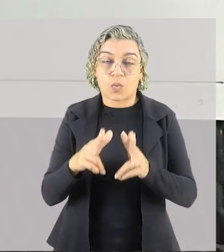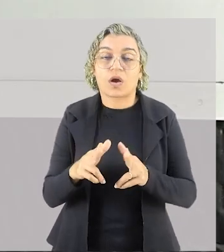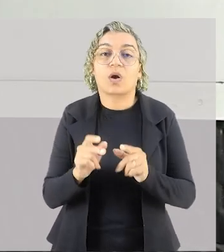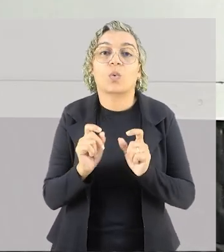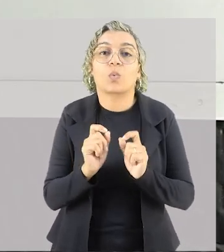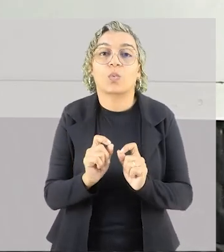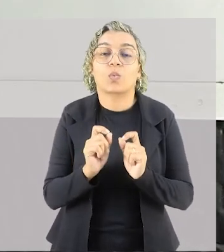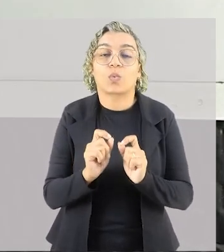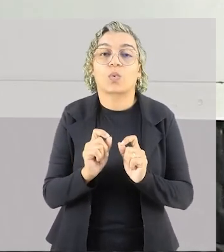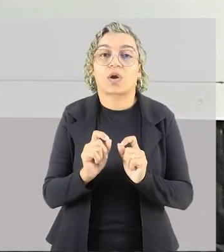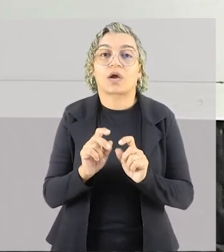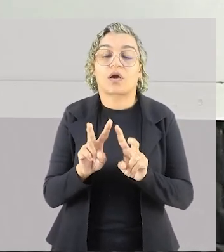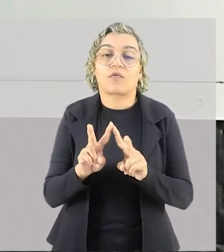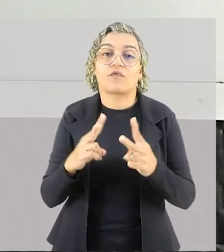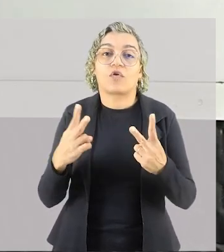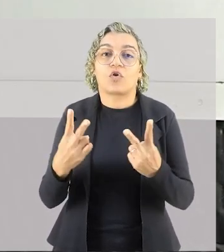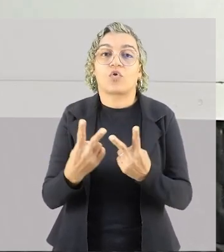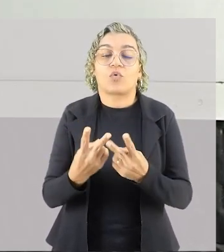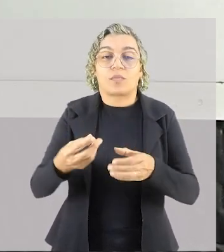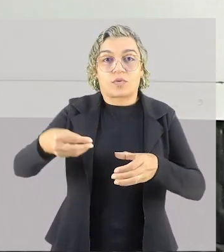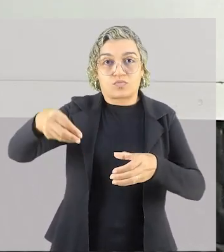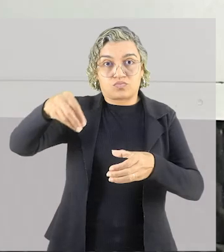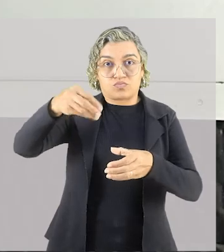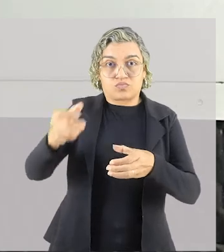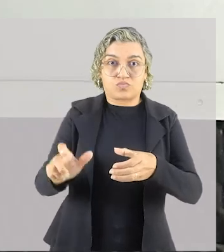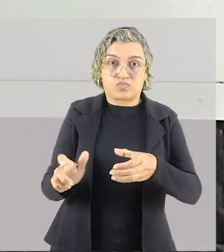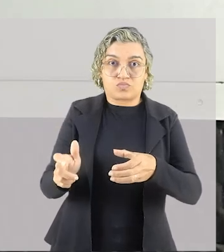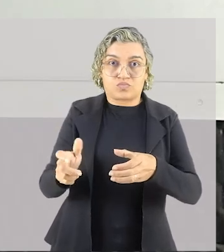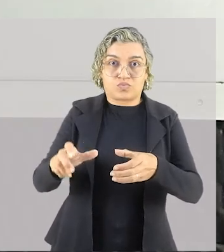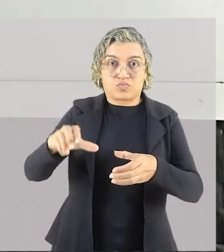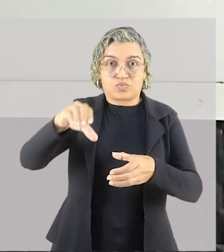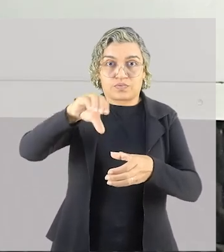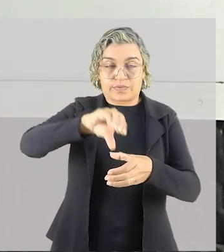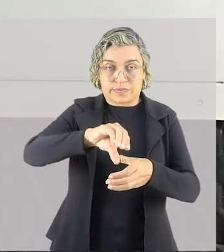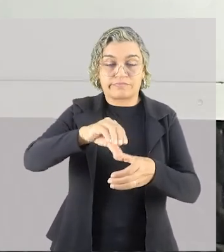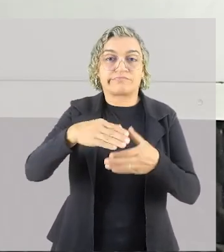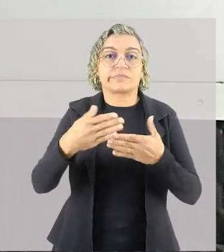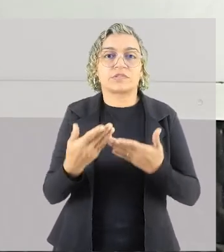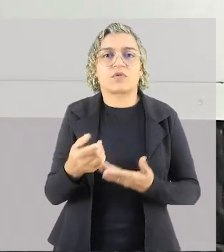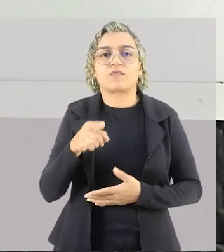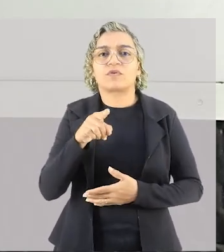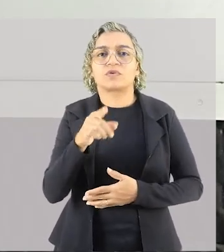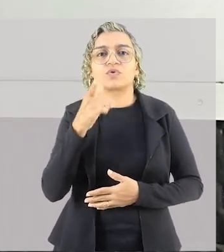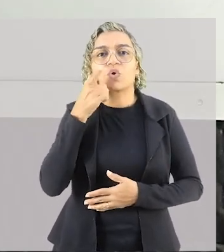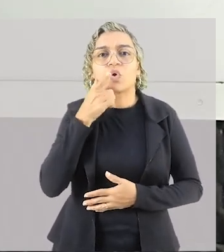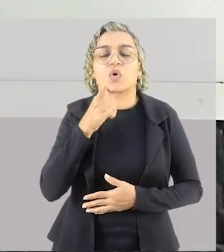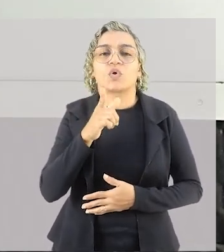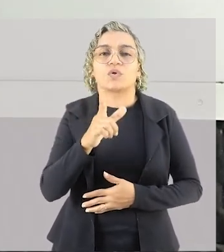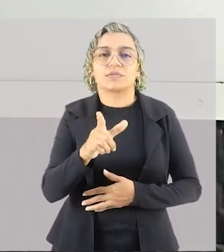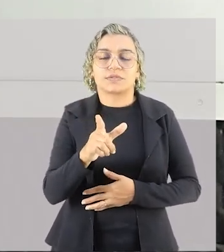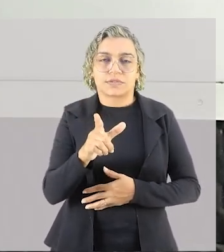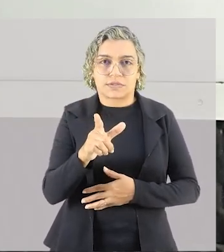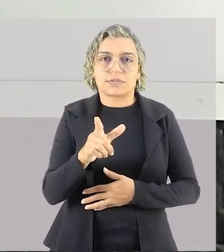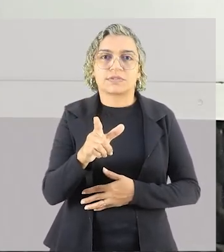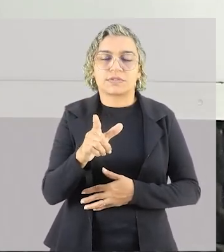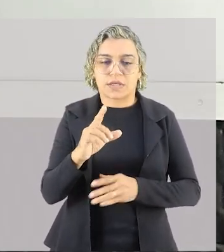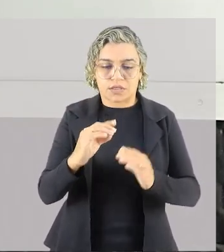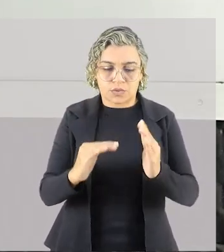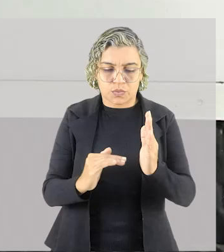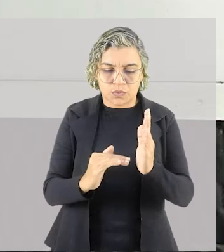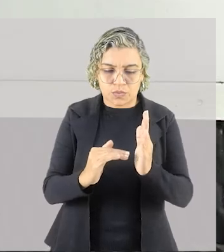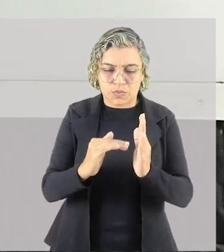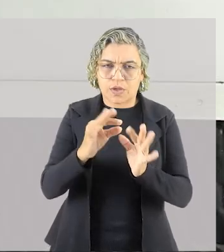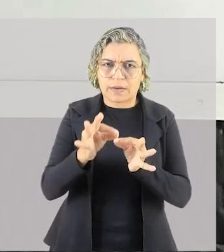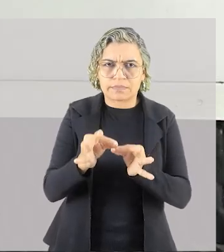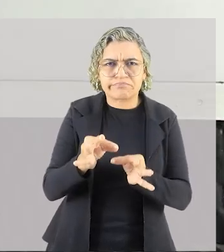ao volume do líquido que se deslocou, certo? E aí você consegue, medindo esse volume